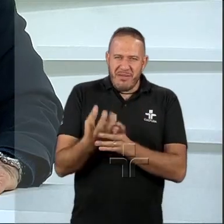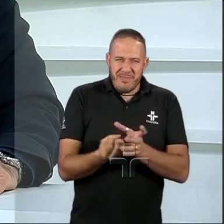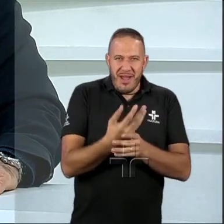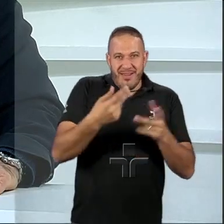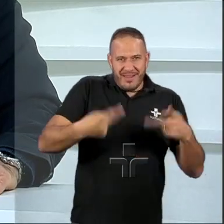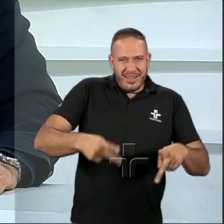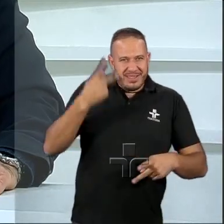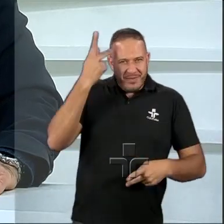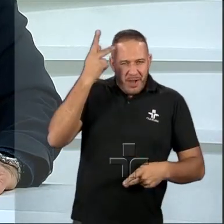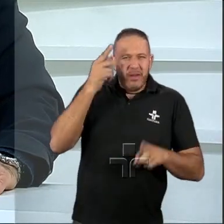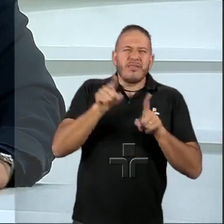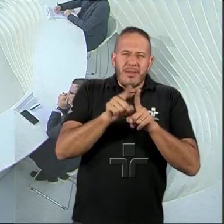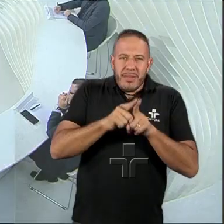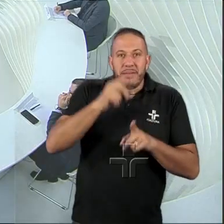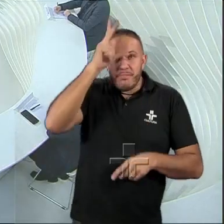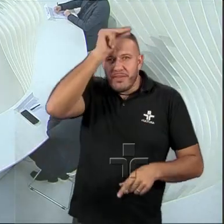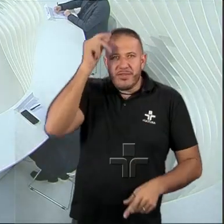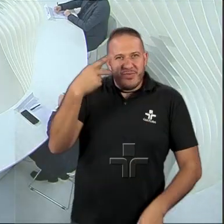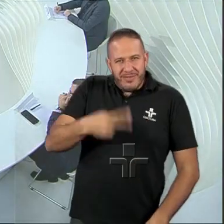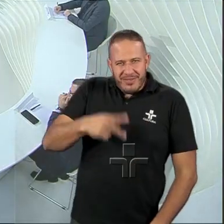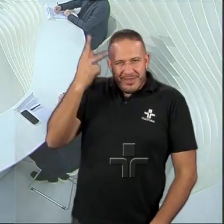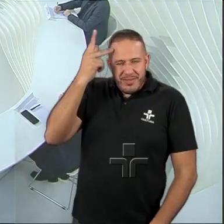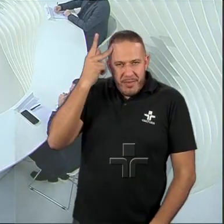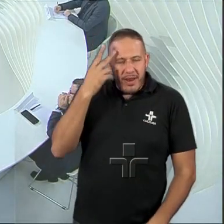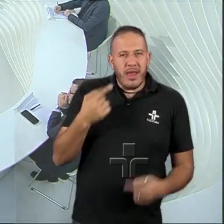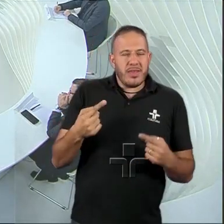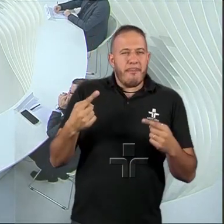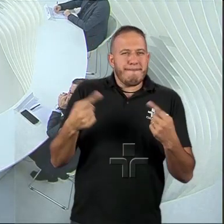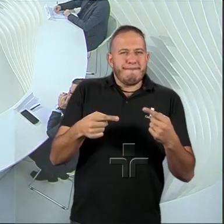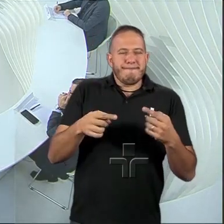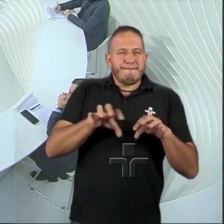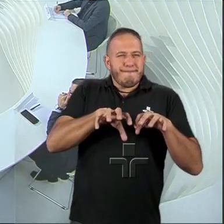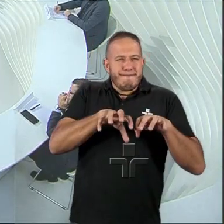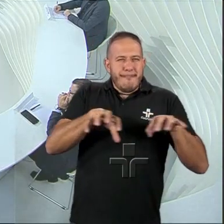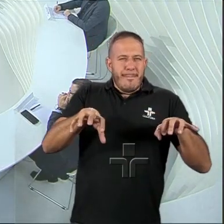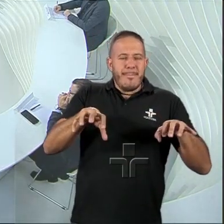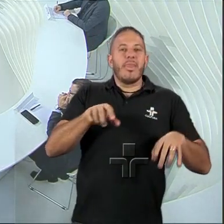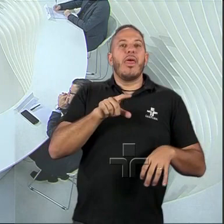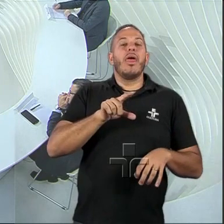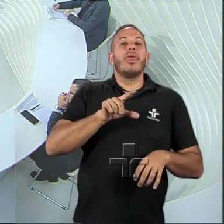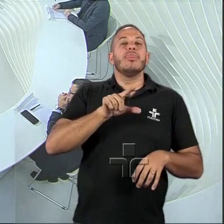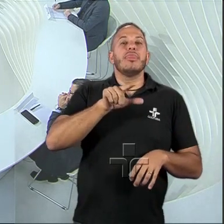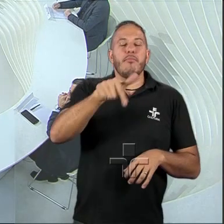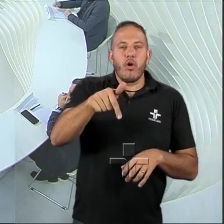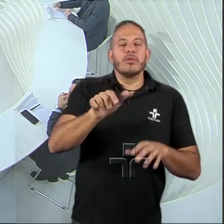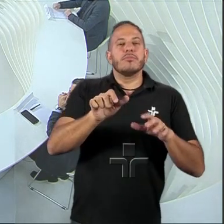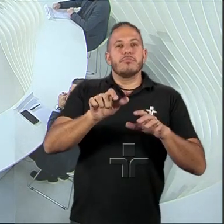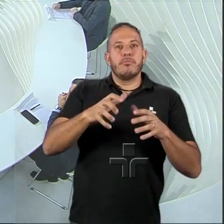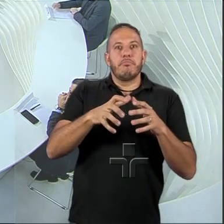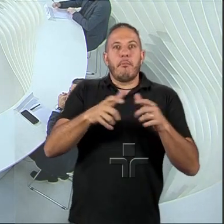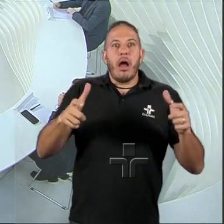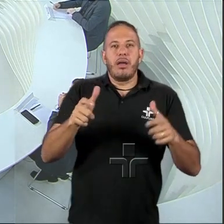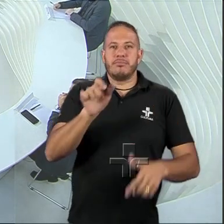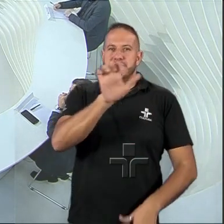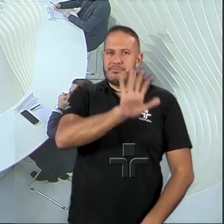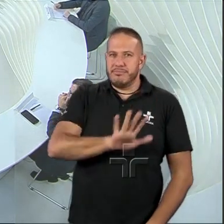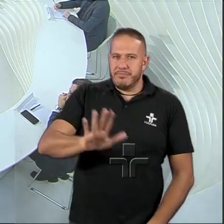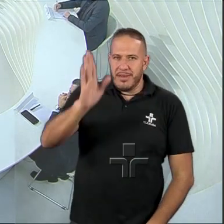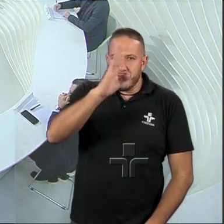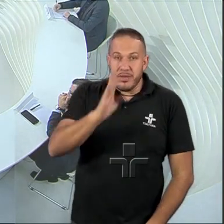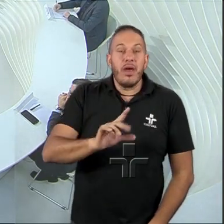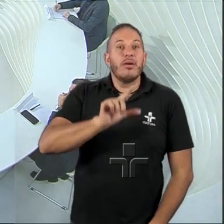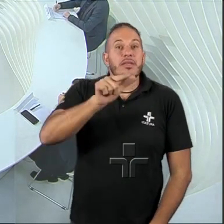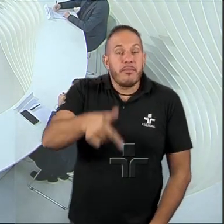no plano municipal, esse antagonismo entre os dois ganhou um corpo no plano nacional e o PSDB